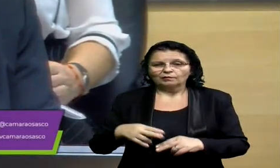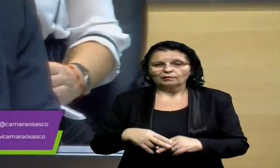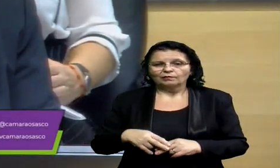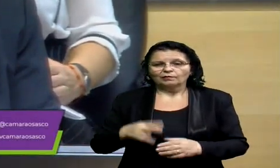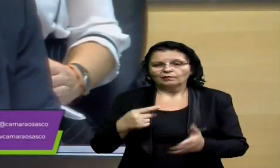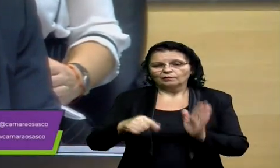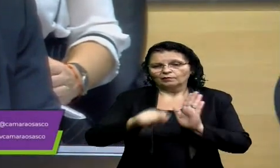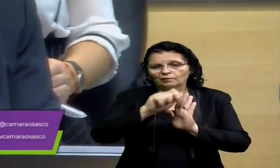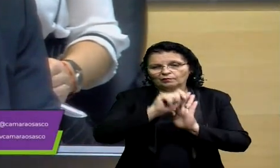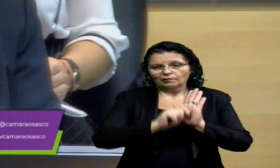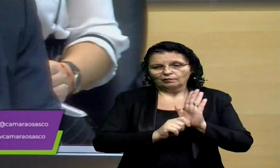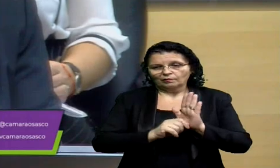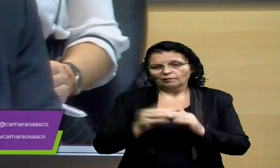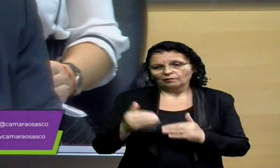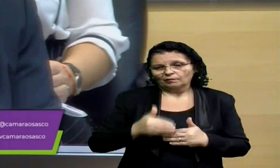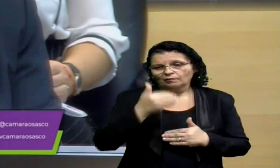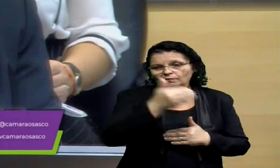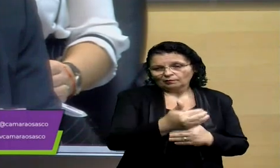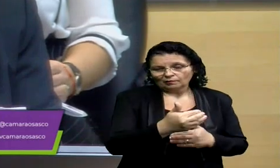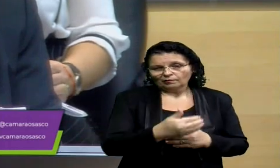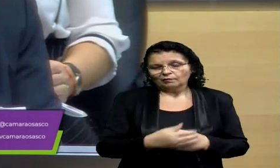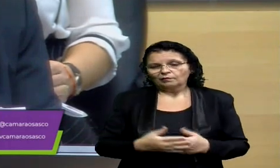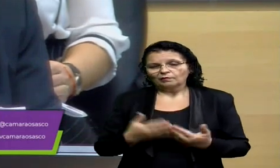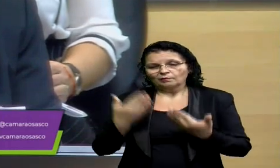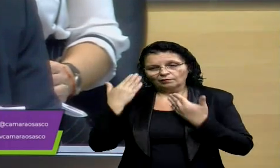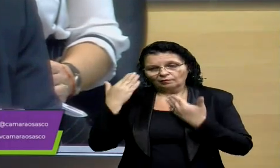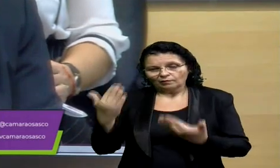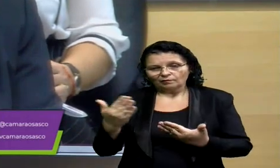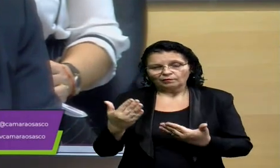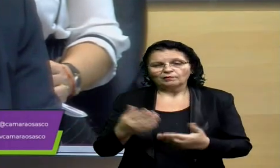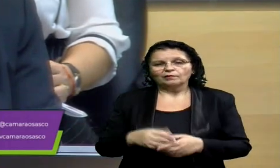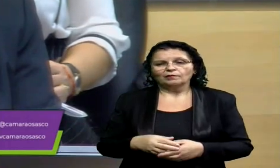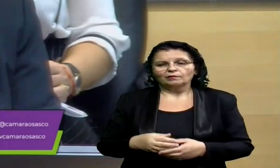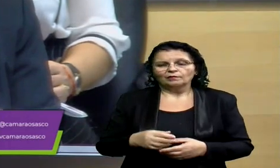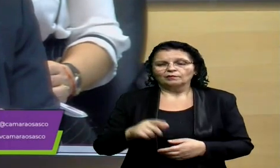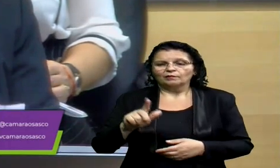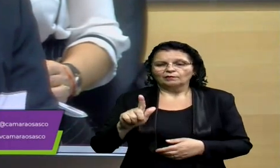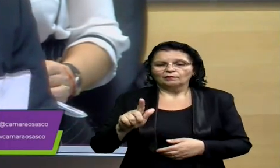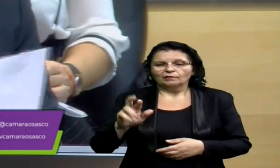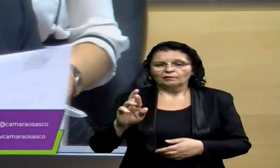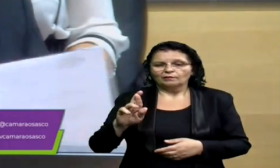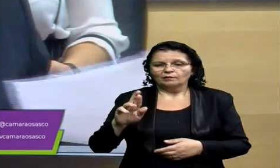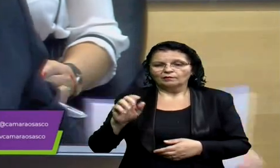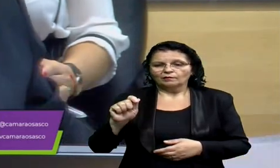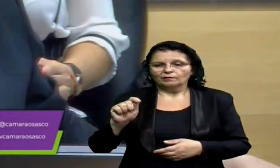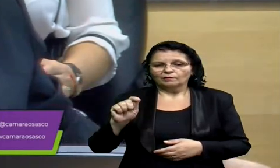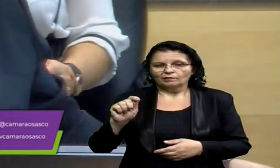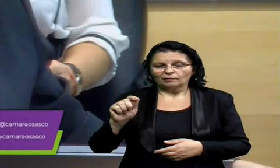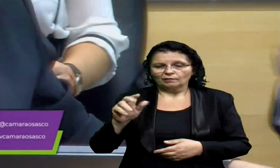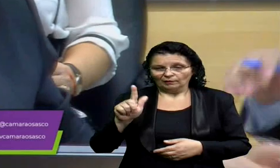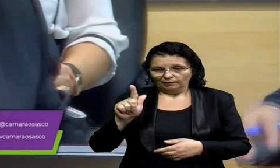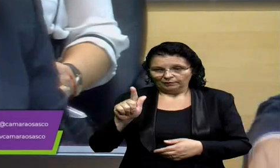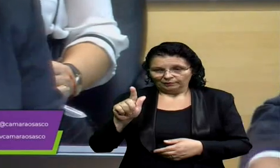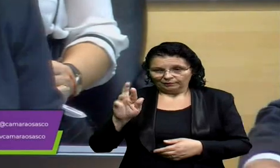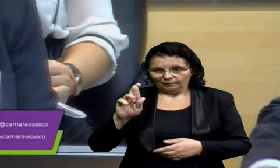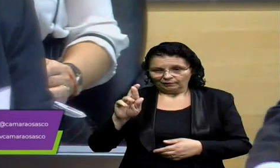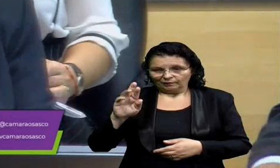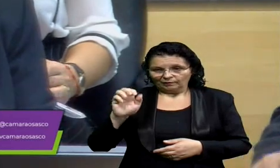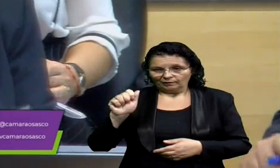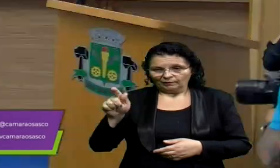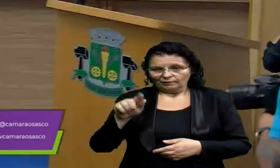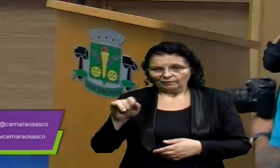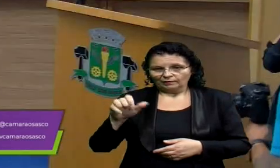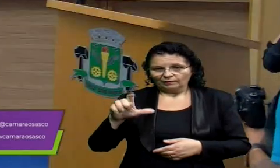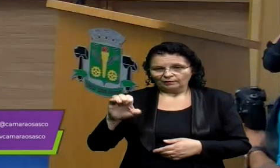cumprir agendas externas ao tempo em que agradeço a atenção Graziele Aparecida Dias assessora de coordenação temos